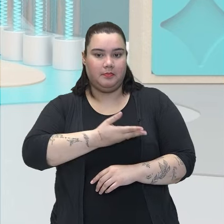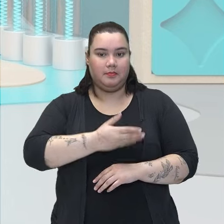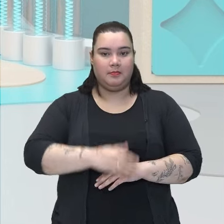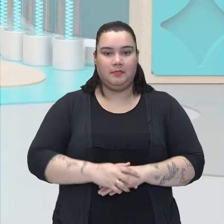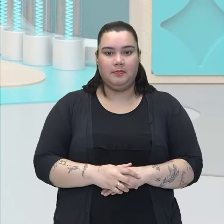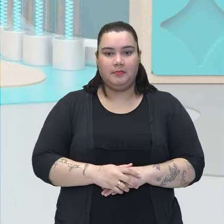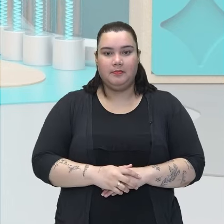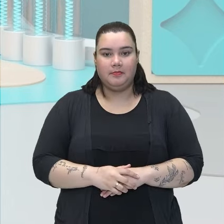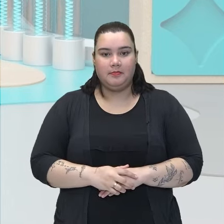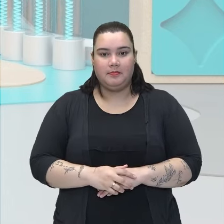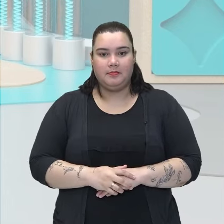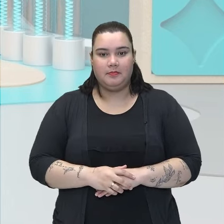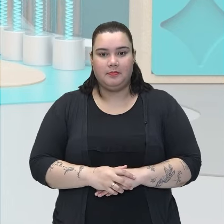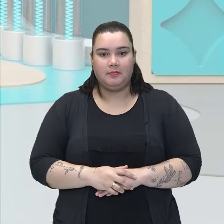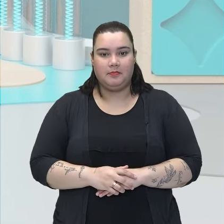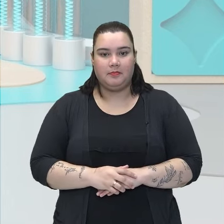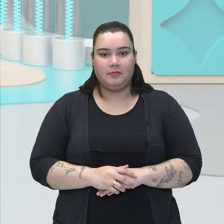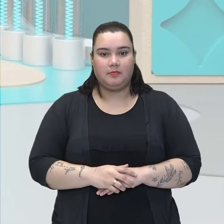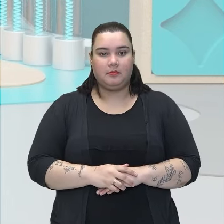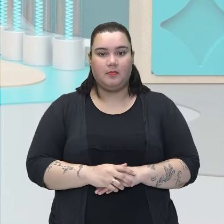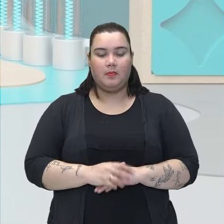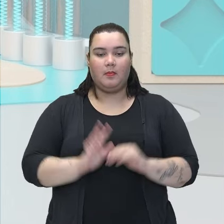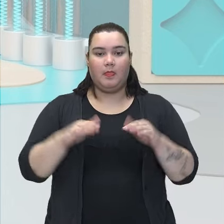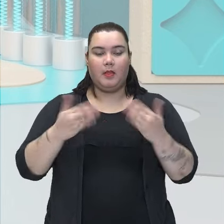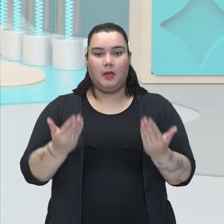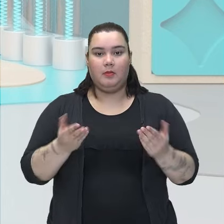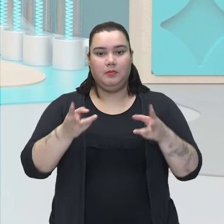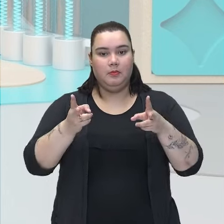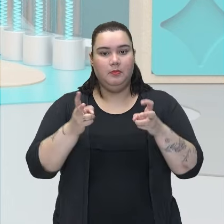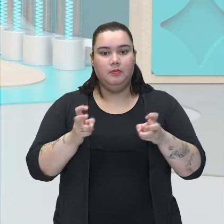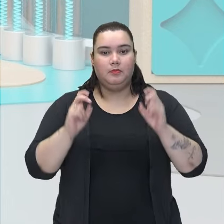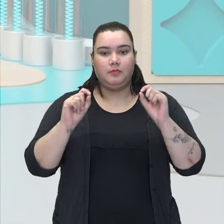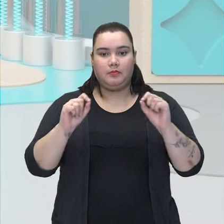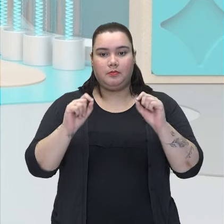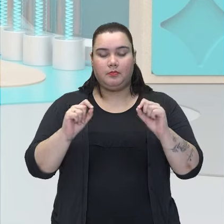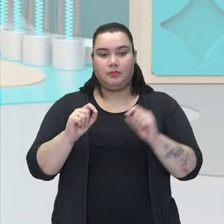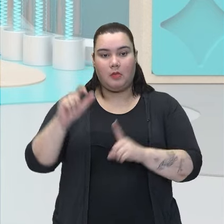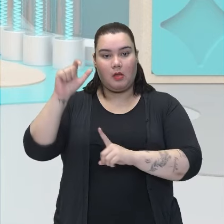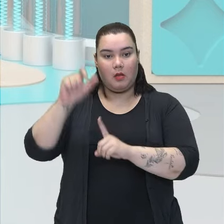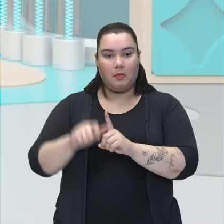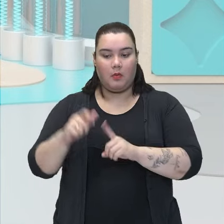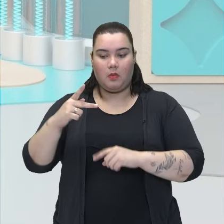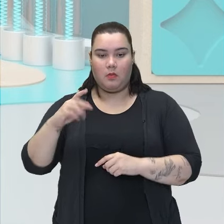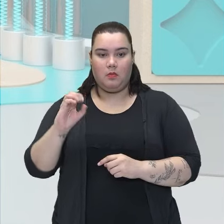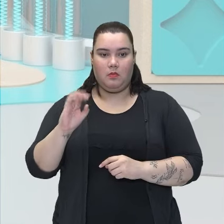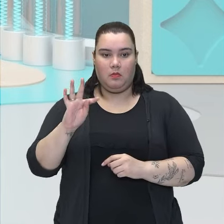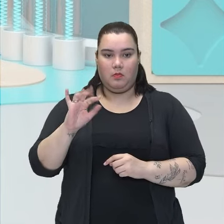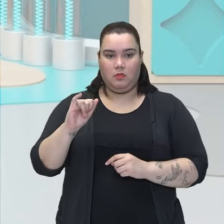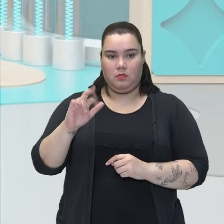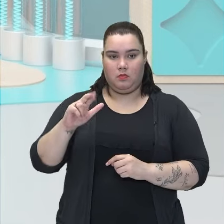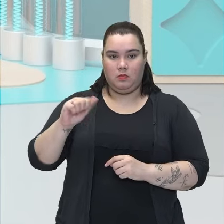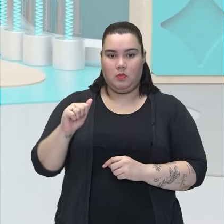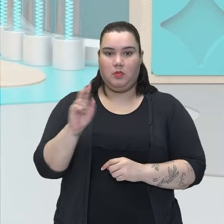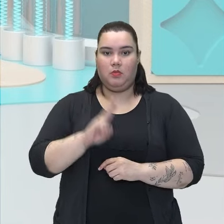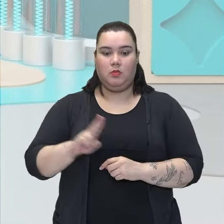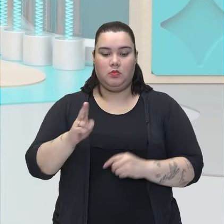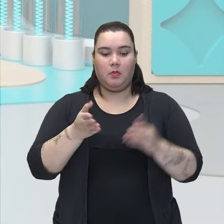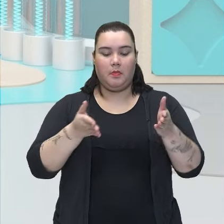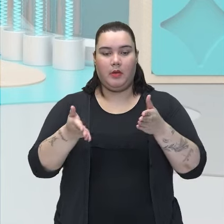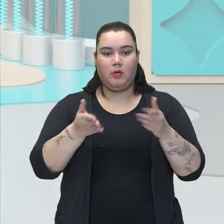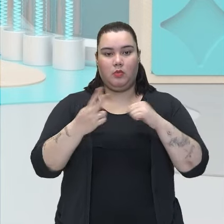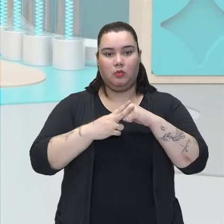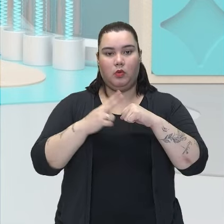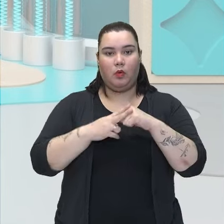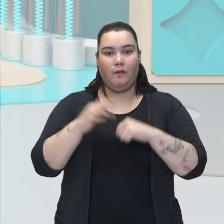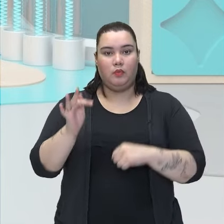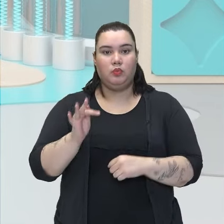my friends. Então, vocês puderam observar que a nossa personagem Potira está utilizando o futuro com o